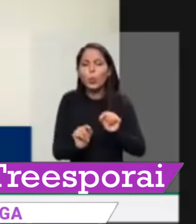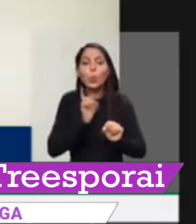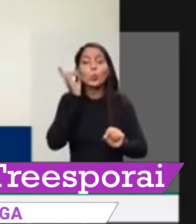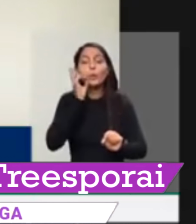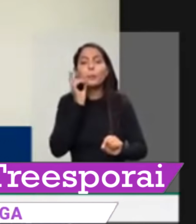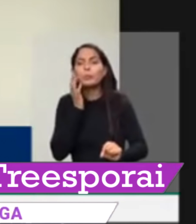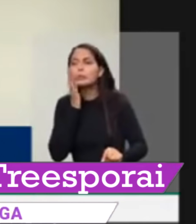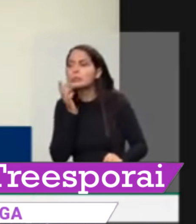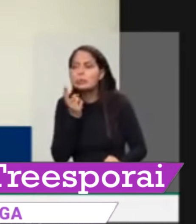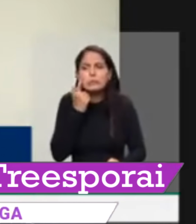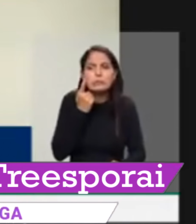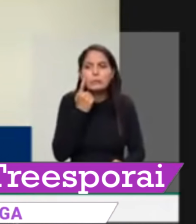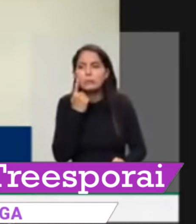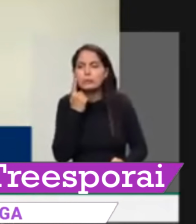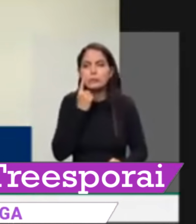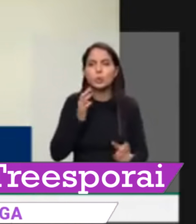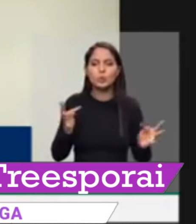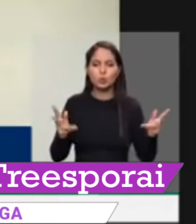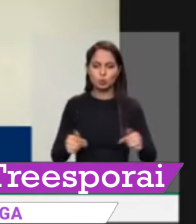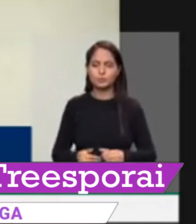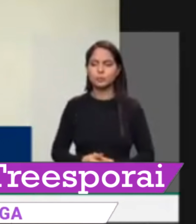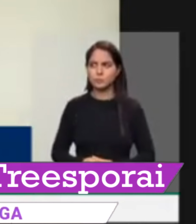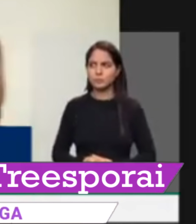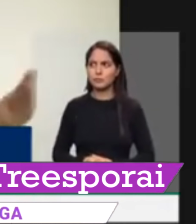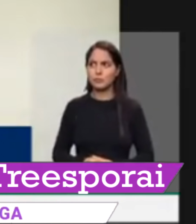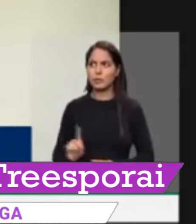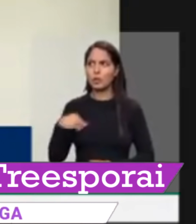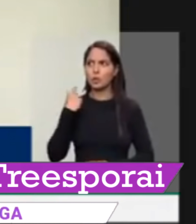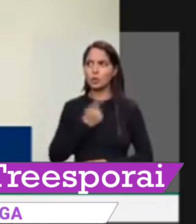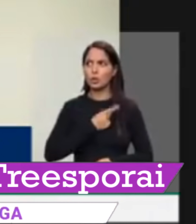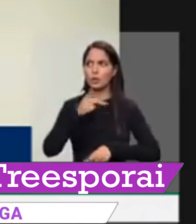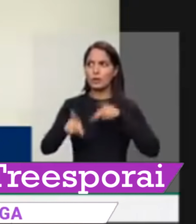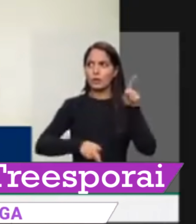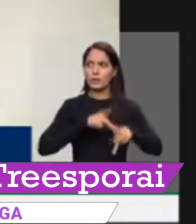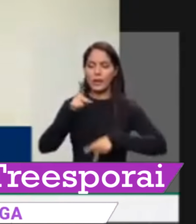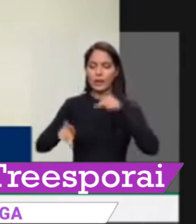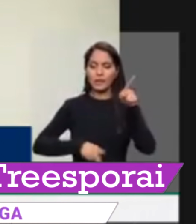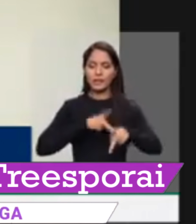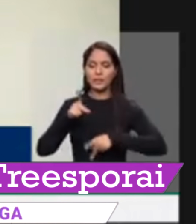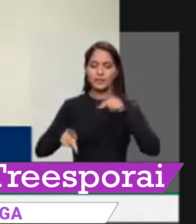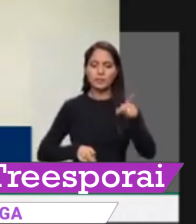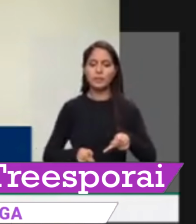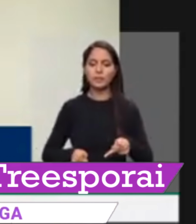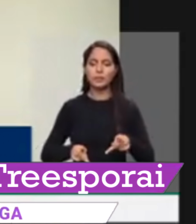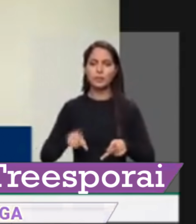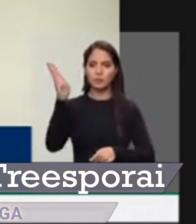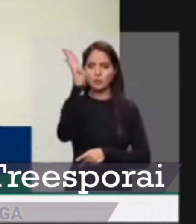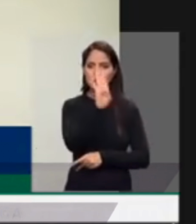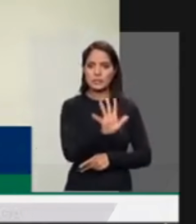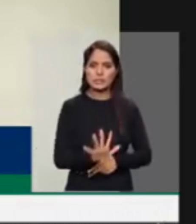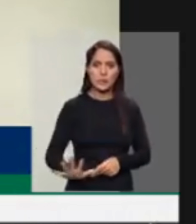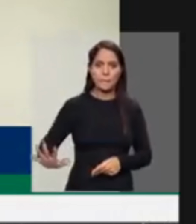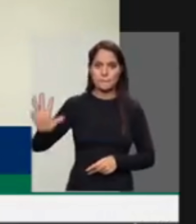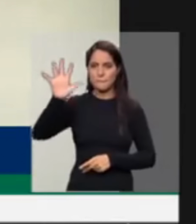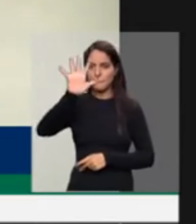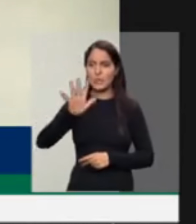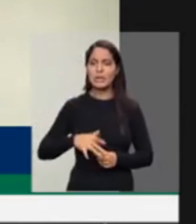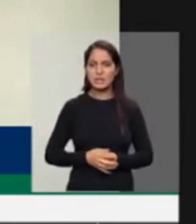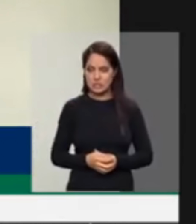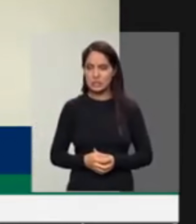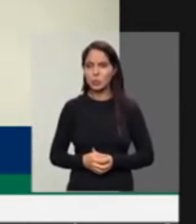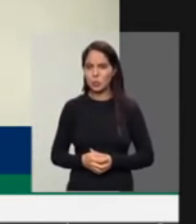E já anunciar aqui a toda a população brasileira, a todo o povo que nos assiste, que ouvindo